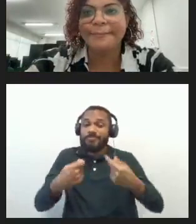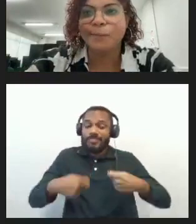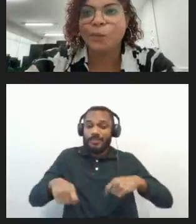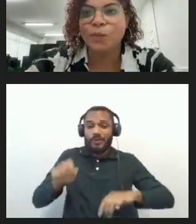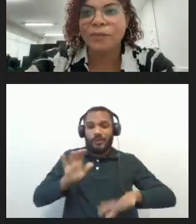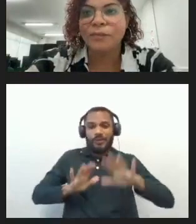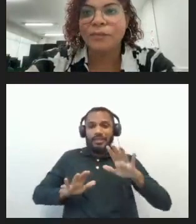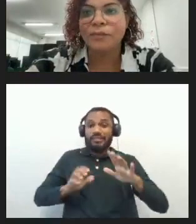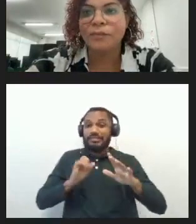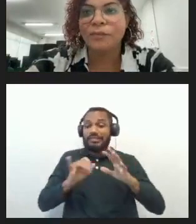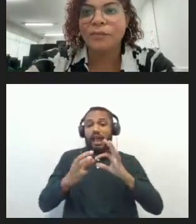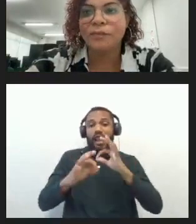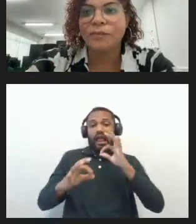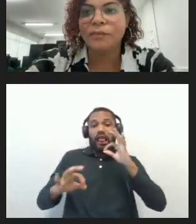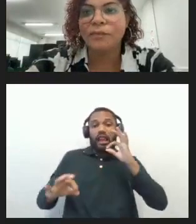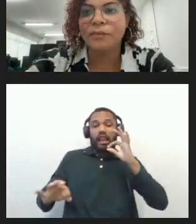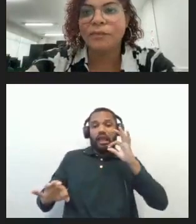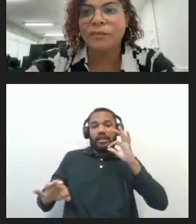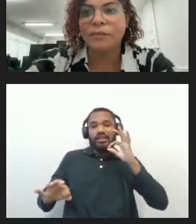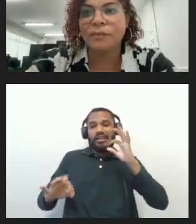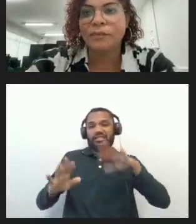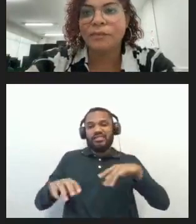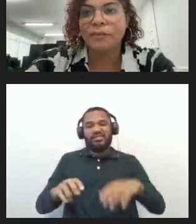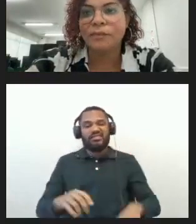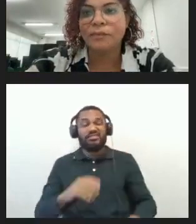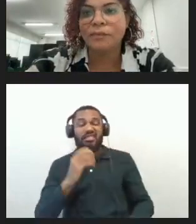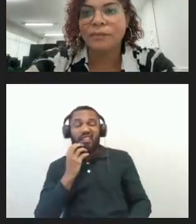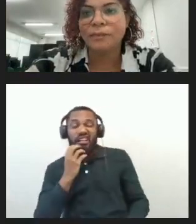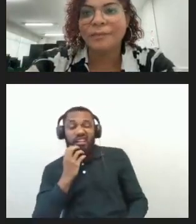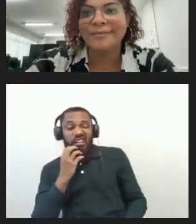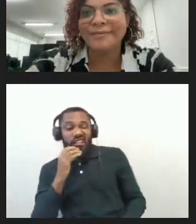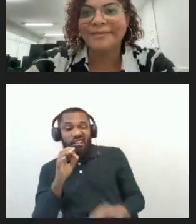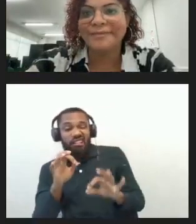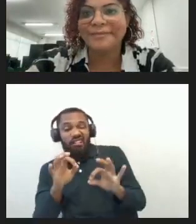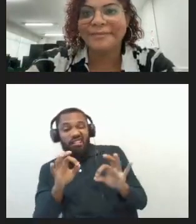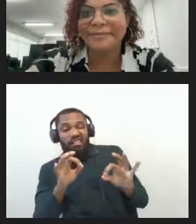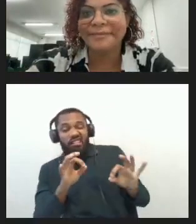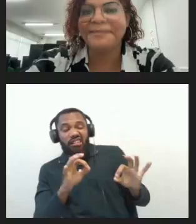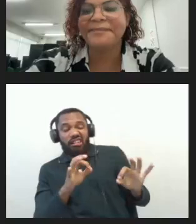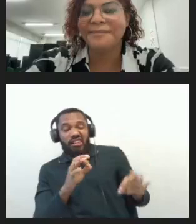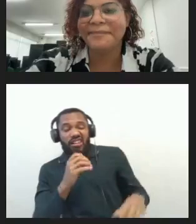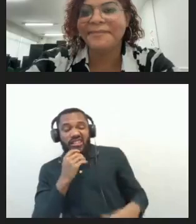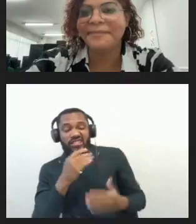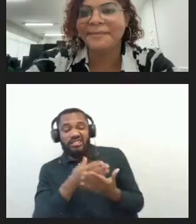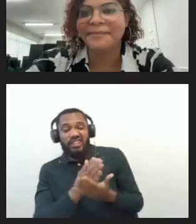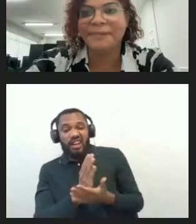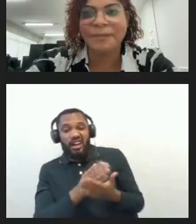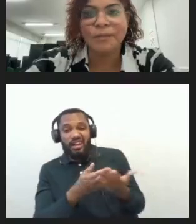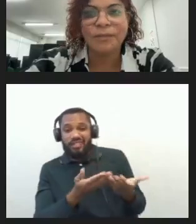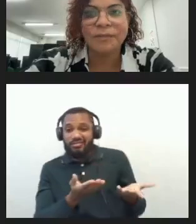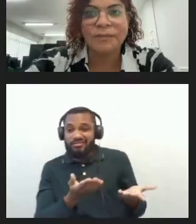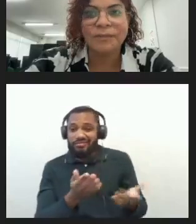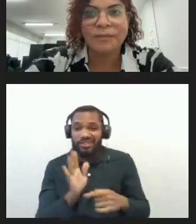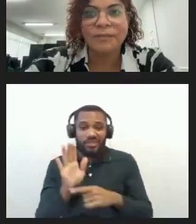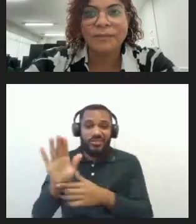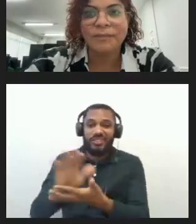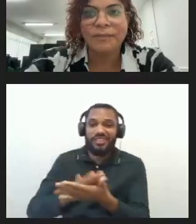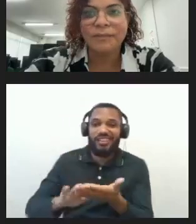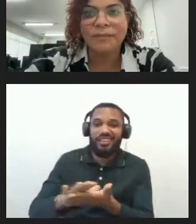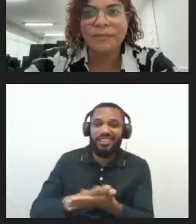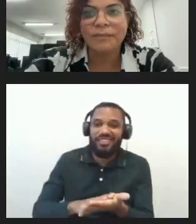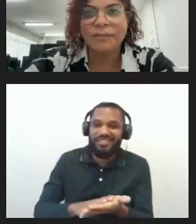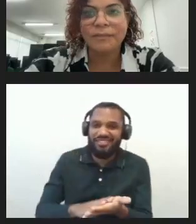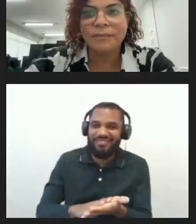Vídeos muito longos podem ter efeito contrário daquilo que a gente deseja. E qual é o